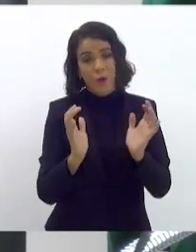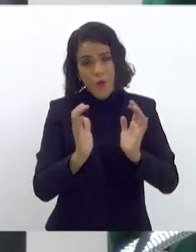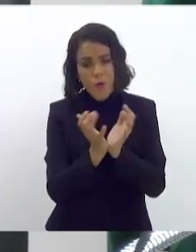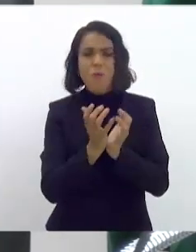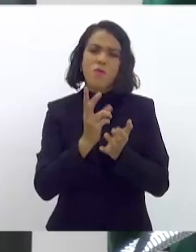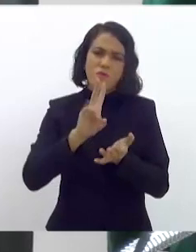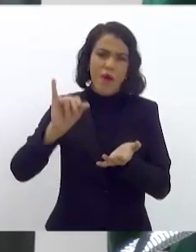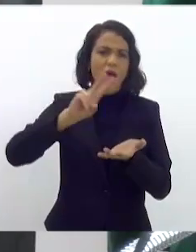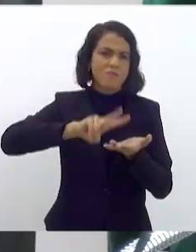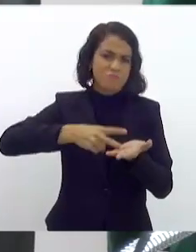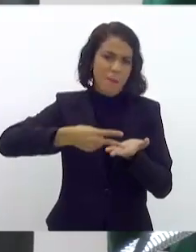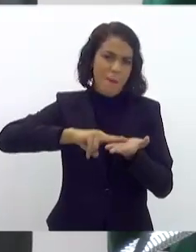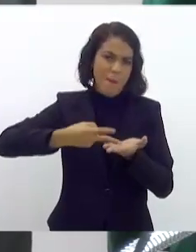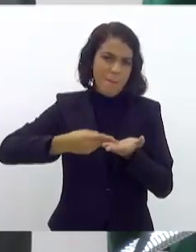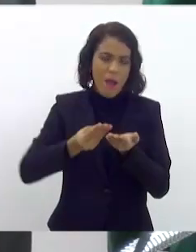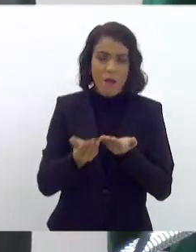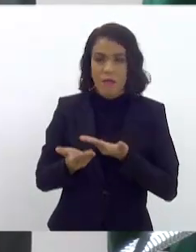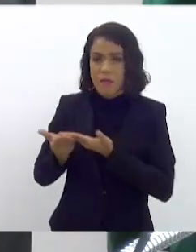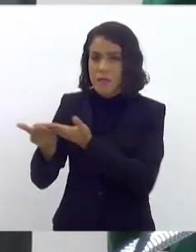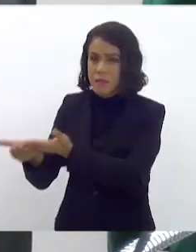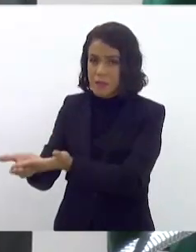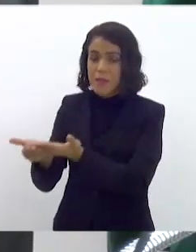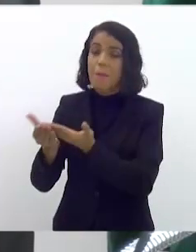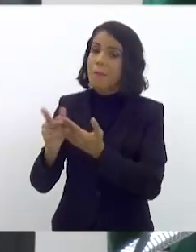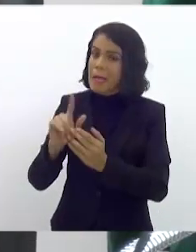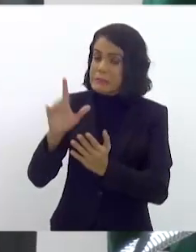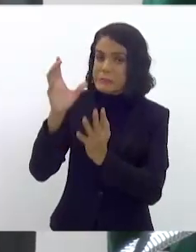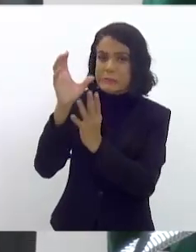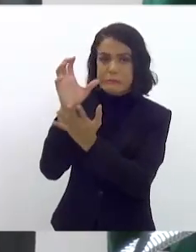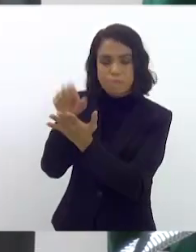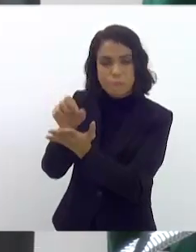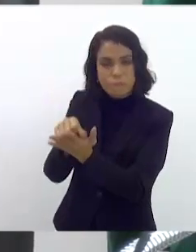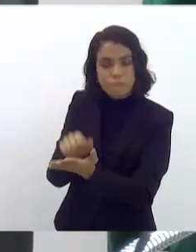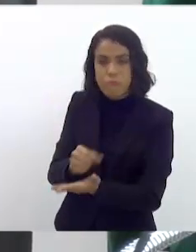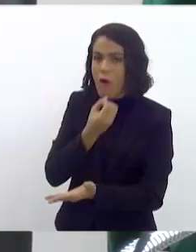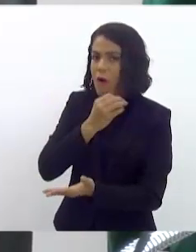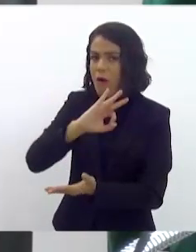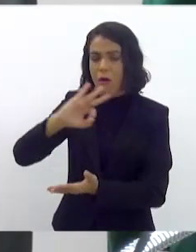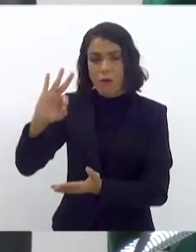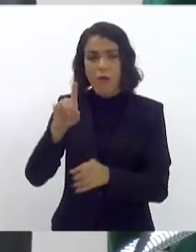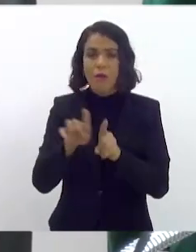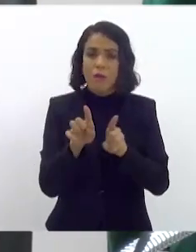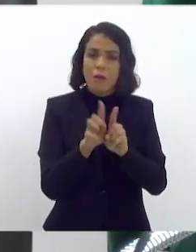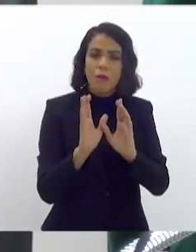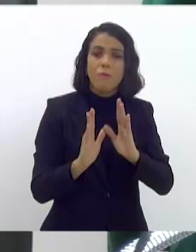tradução para entregar aqui, mas são dados realmente muito bons. Nesse documento, desenvolveram uma lei modelo